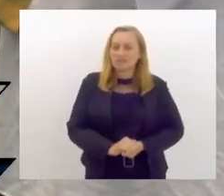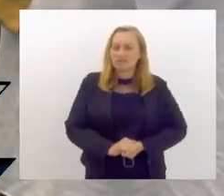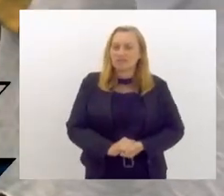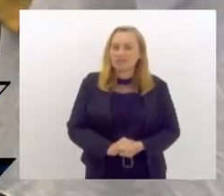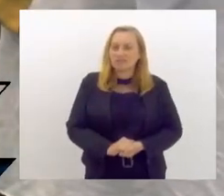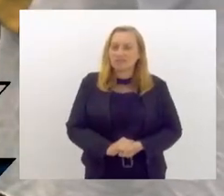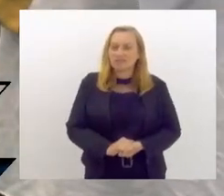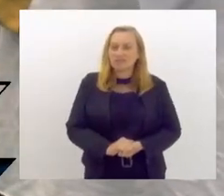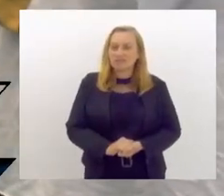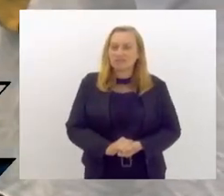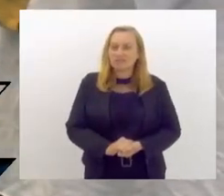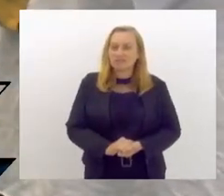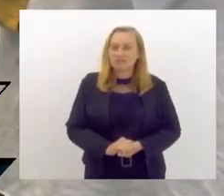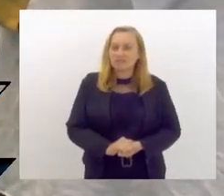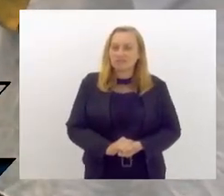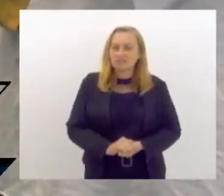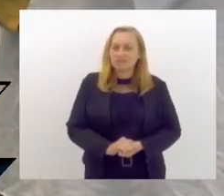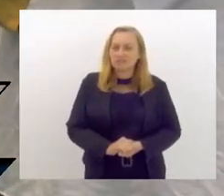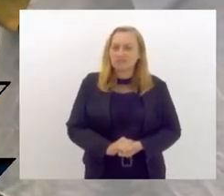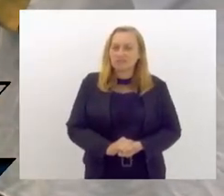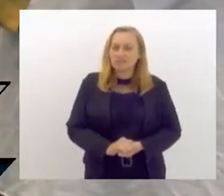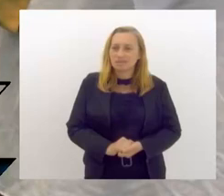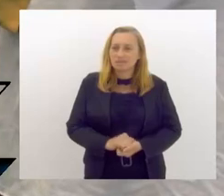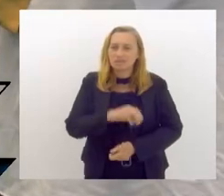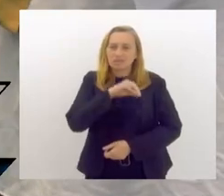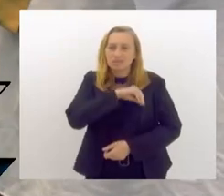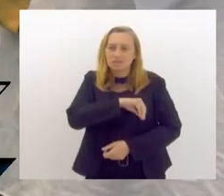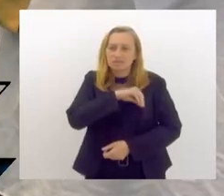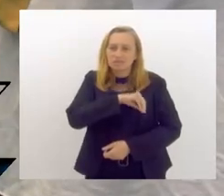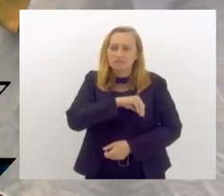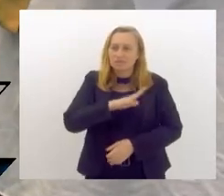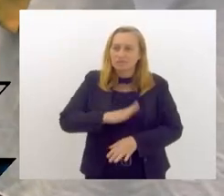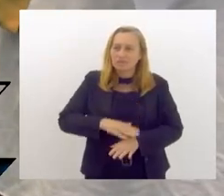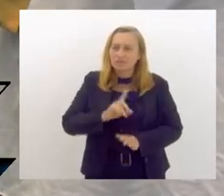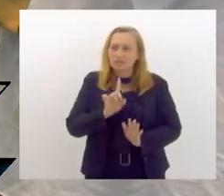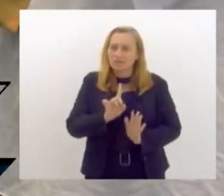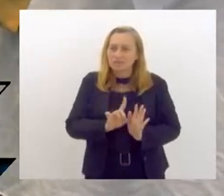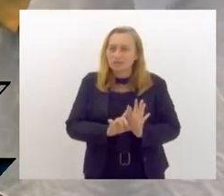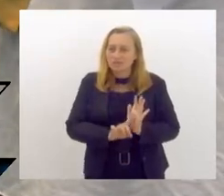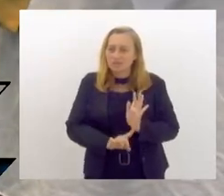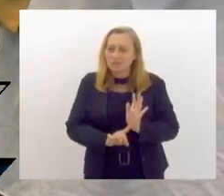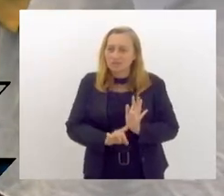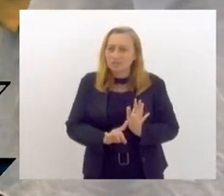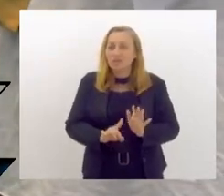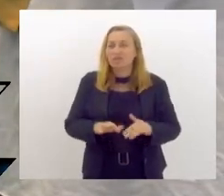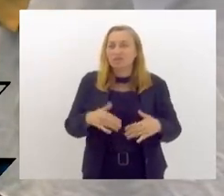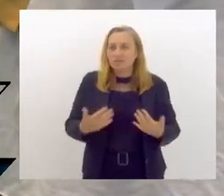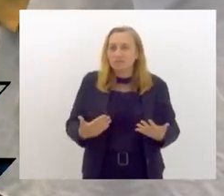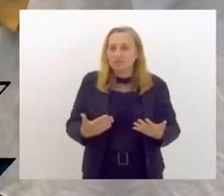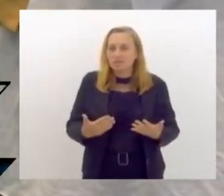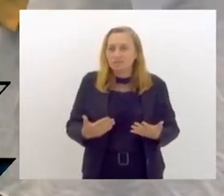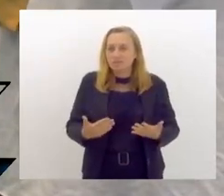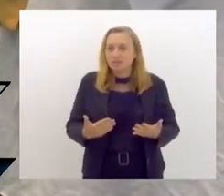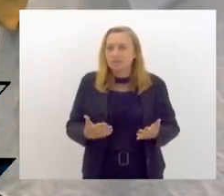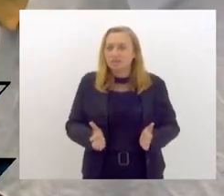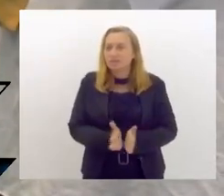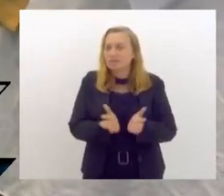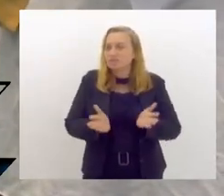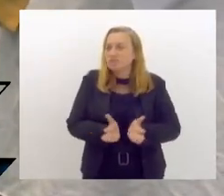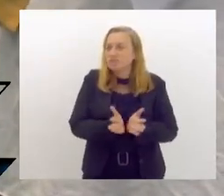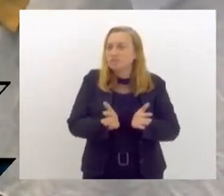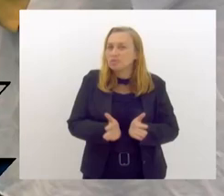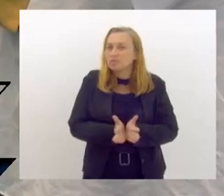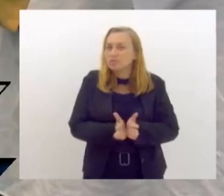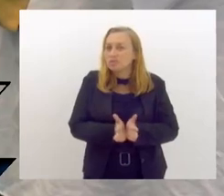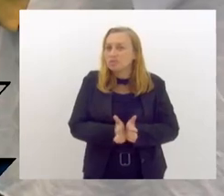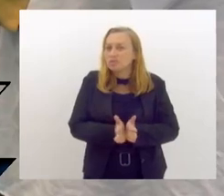numa economia de serviços que paga os salários mais baixos, portanto, levando a uma vulnerabilidade